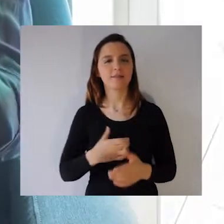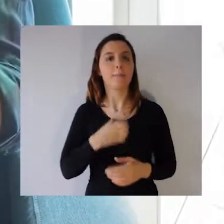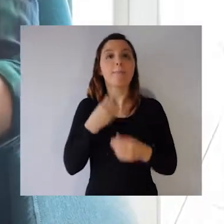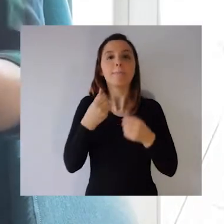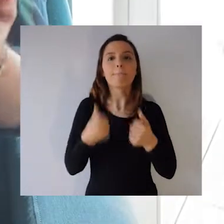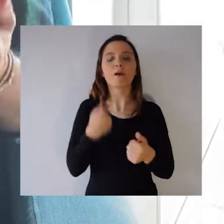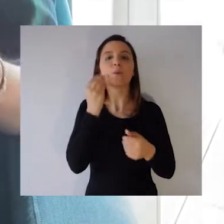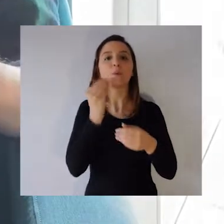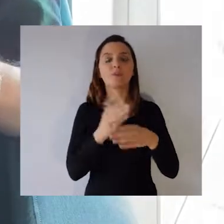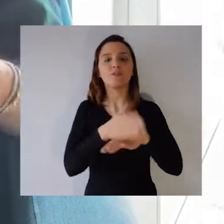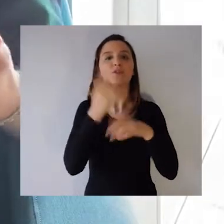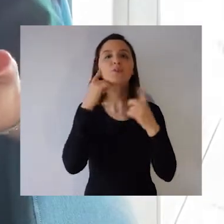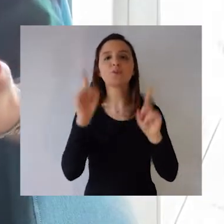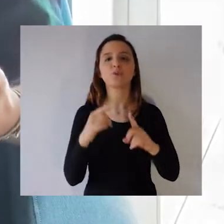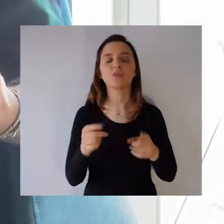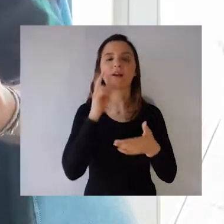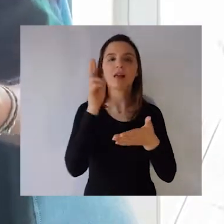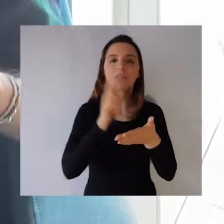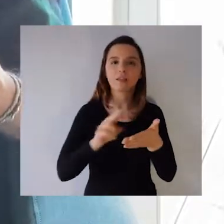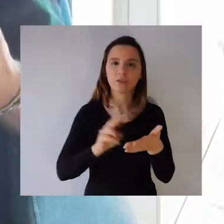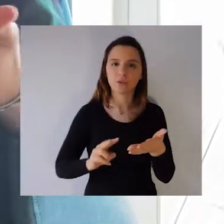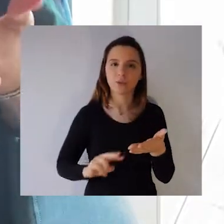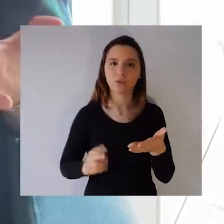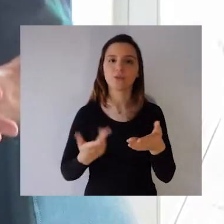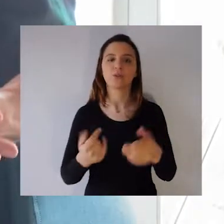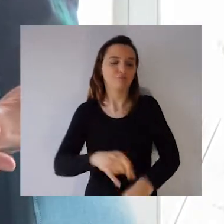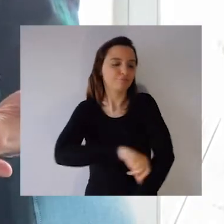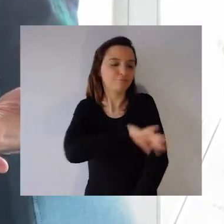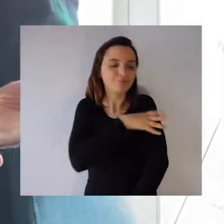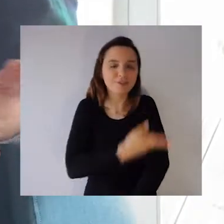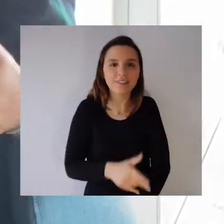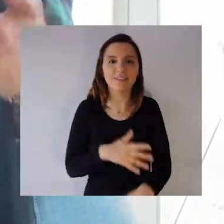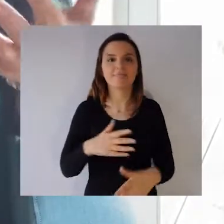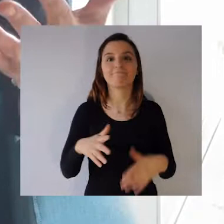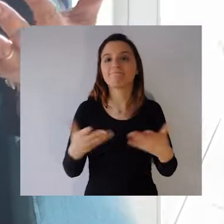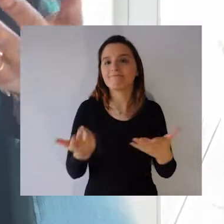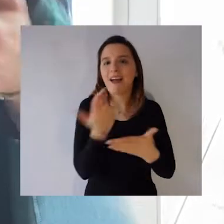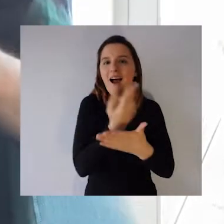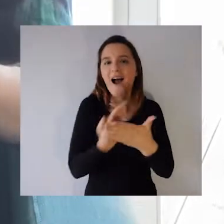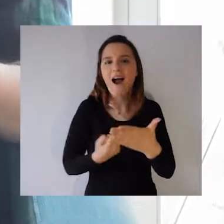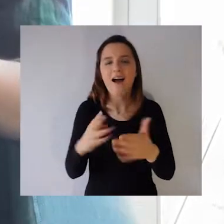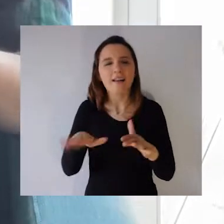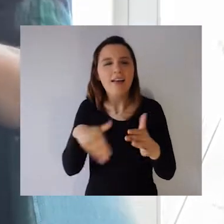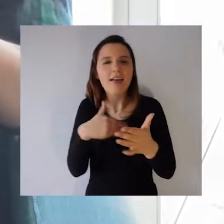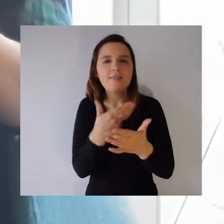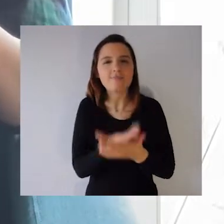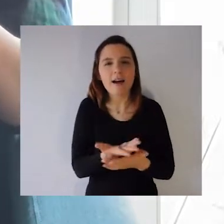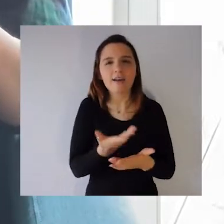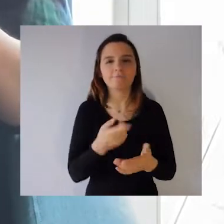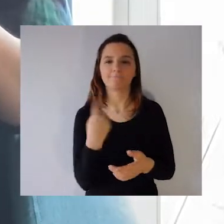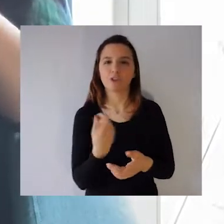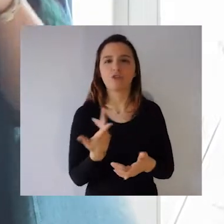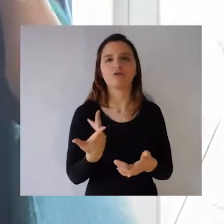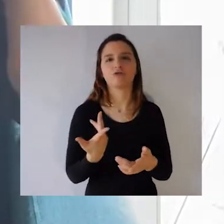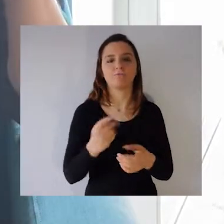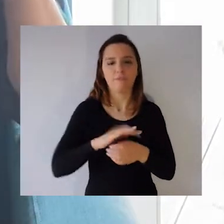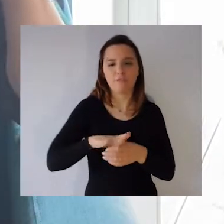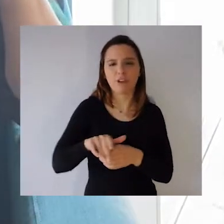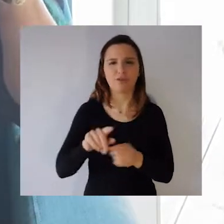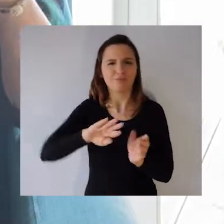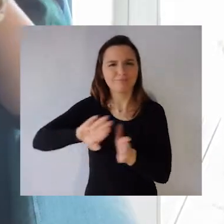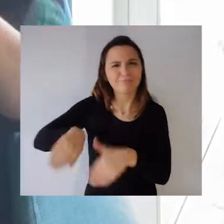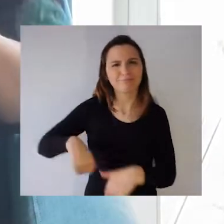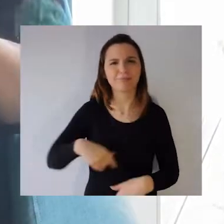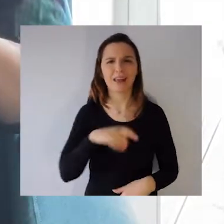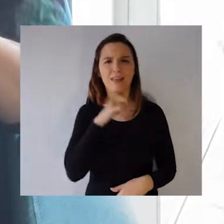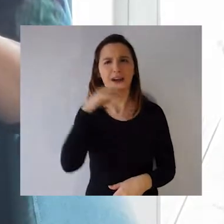através da música, da literatura, da poesia, enfim, a arte a dar-nos argumentos para derrotar os